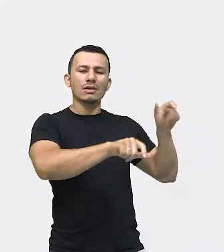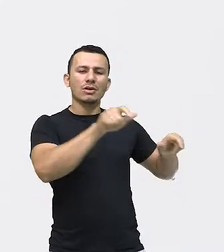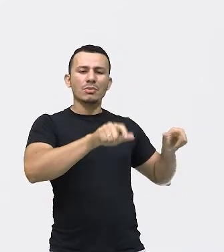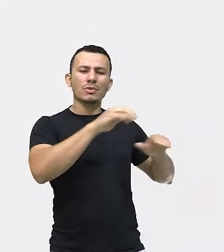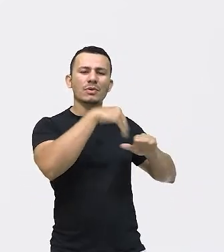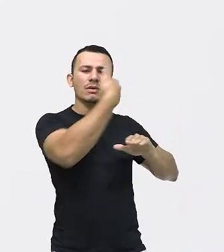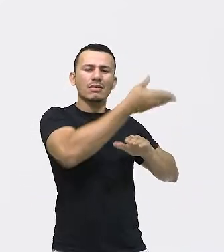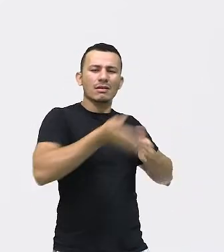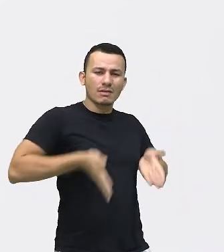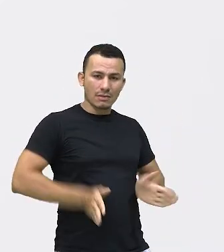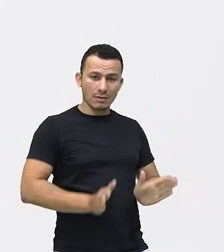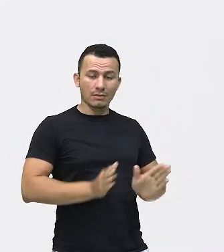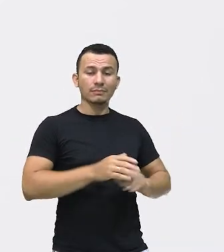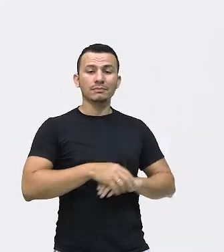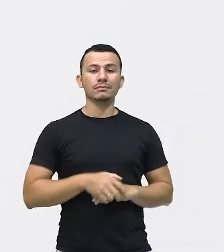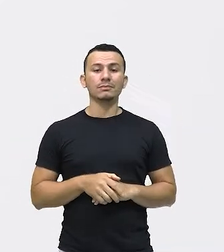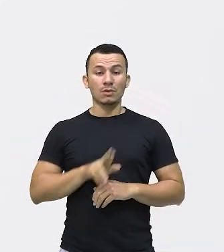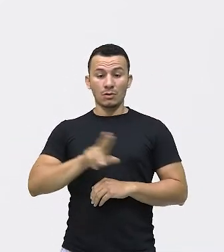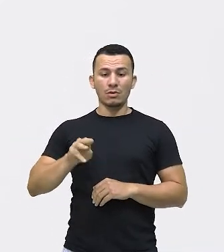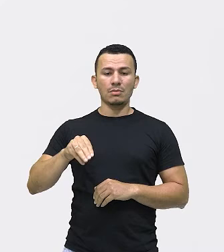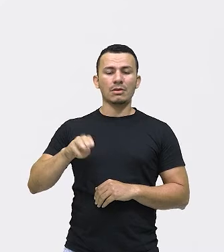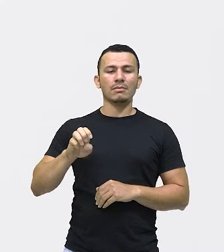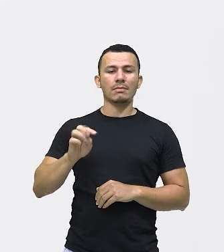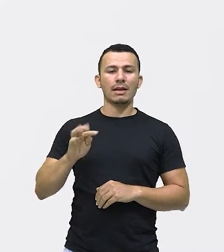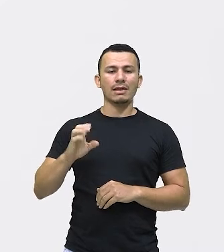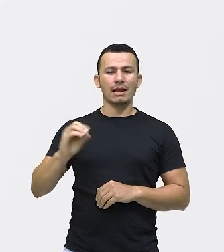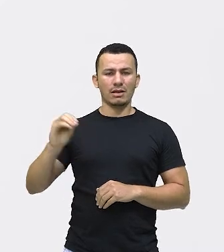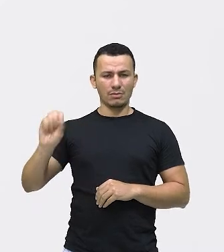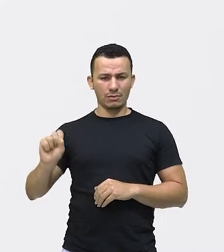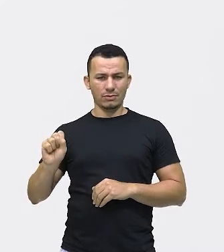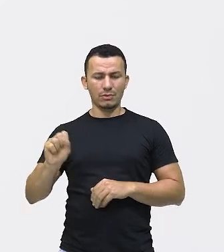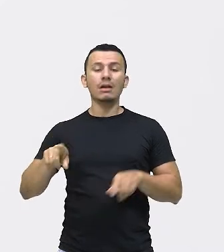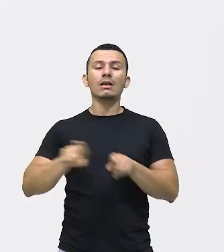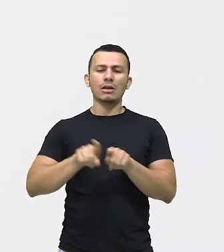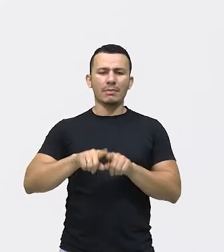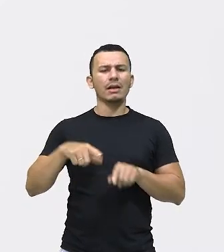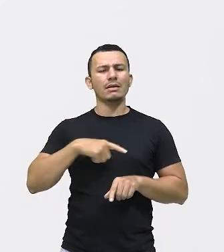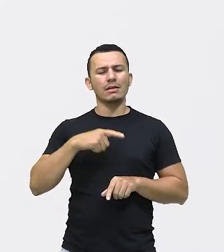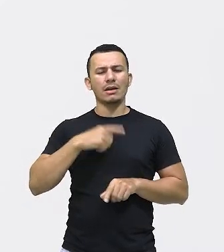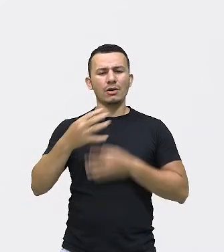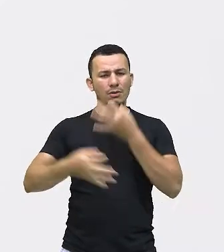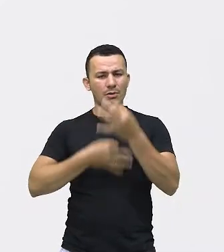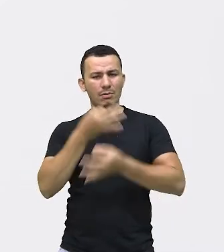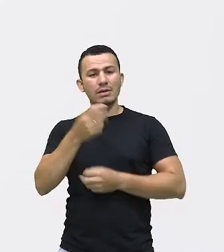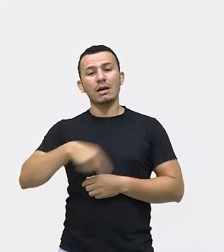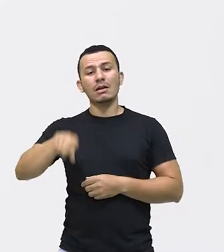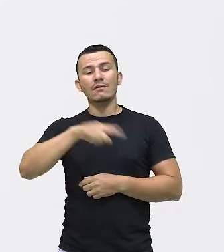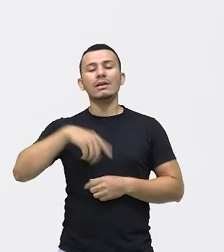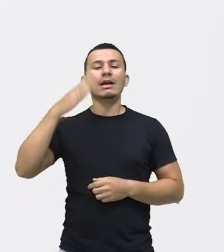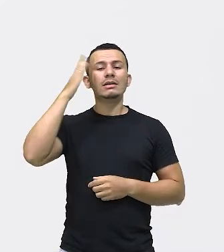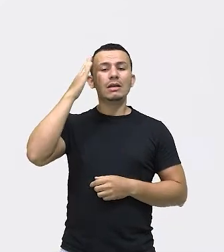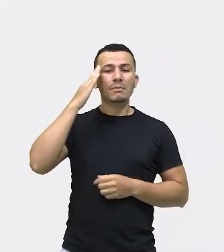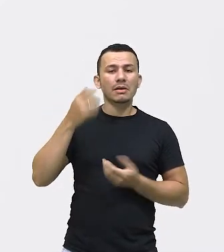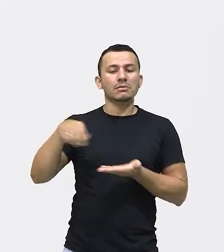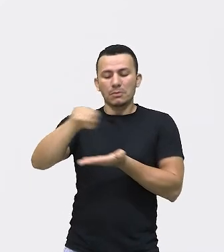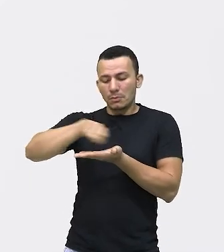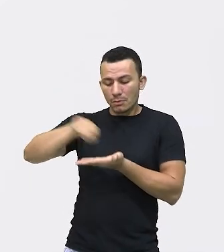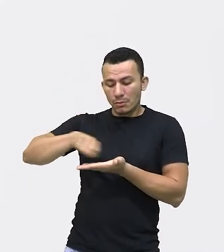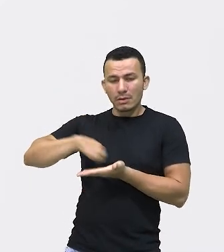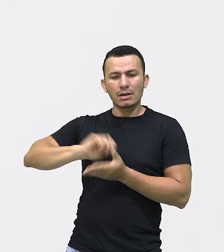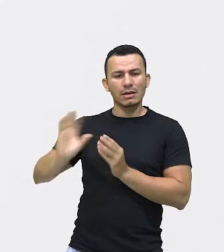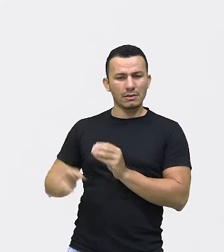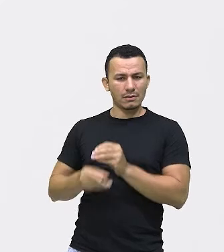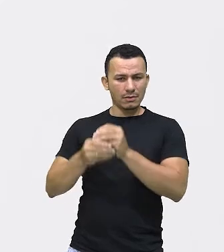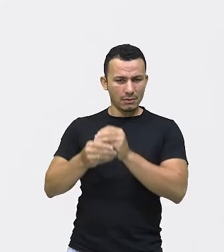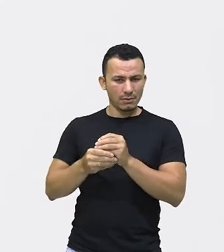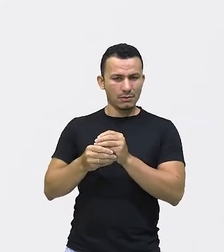aos estrangeiros ali em Atenas. E eu trouxe para vocês também um comentário, para você que quer aí anotar,